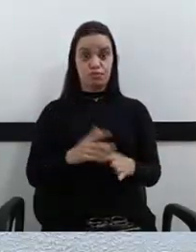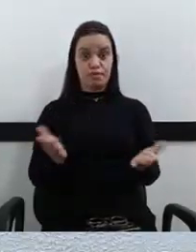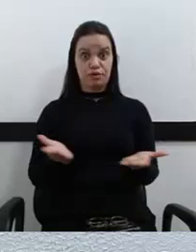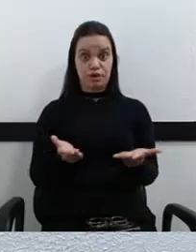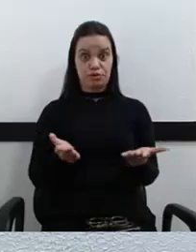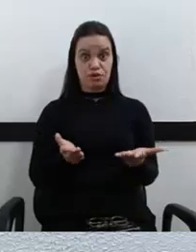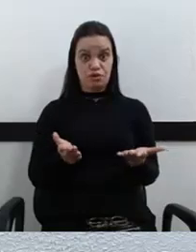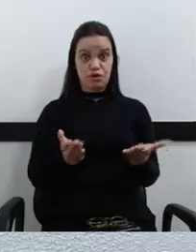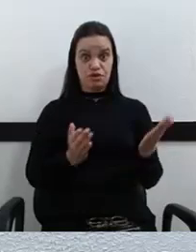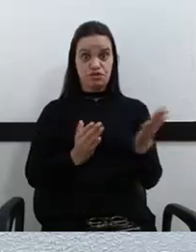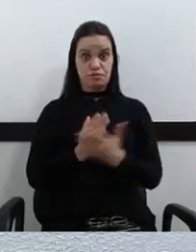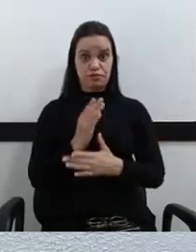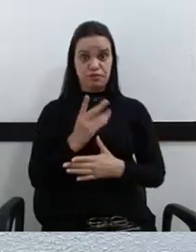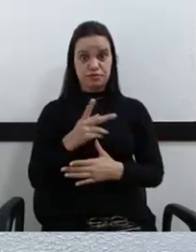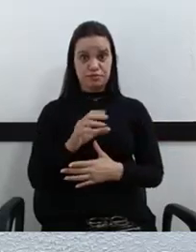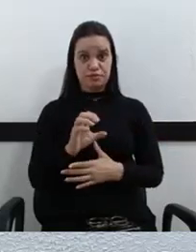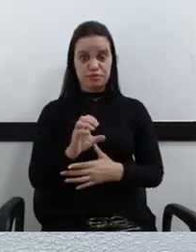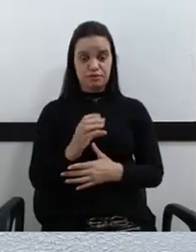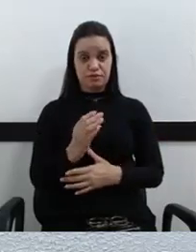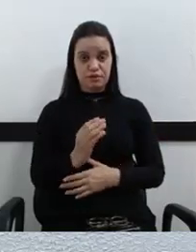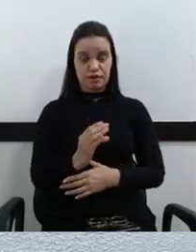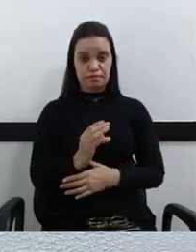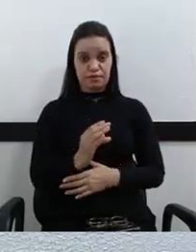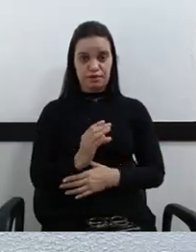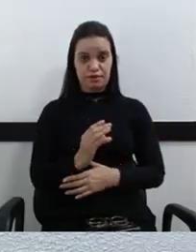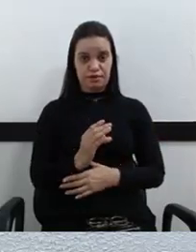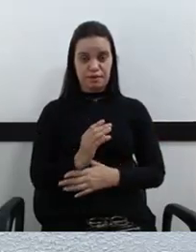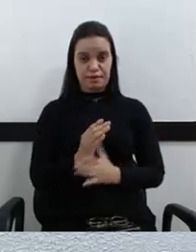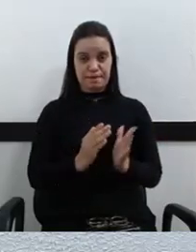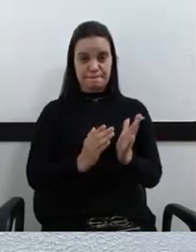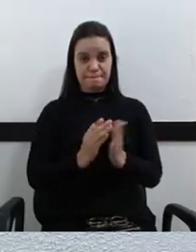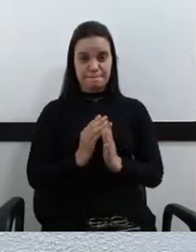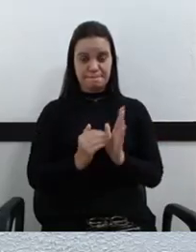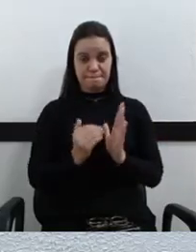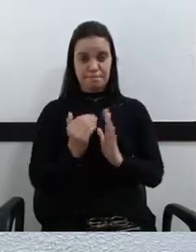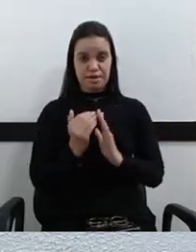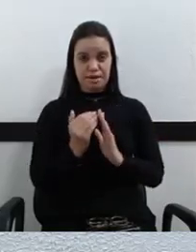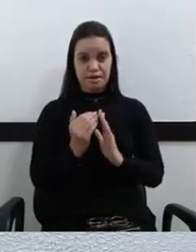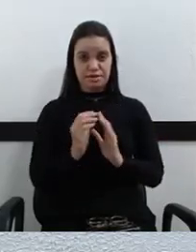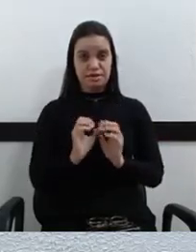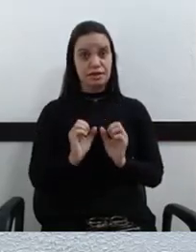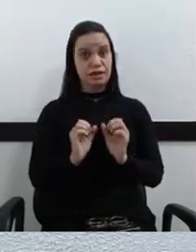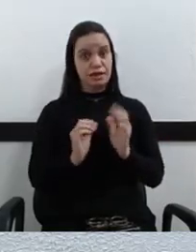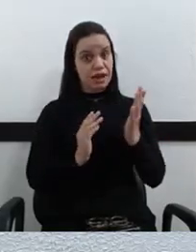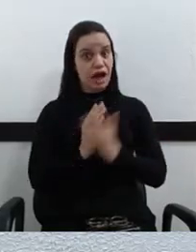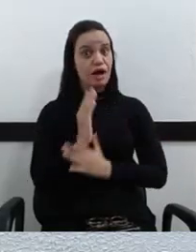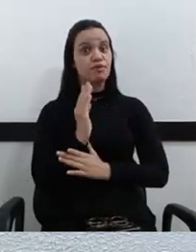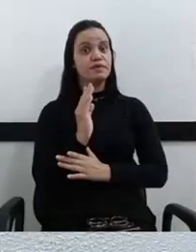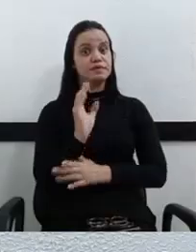de aprovação da PEC, maior probabilidade que ela seja aprovada,